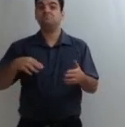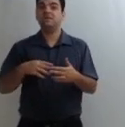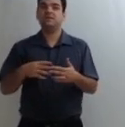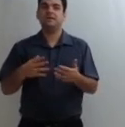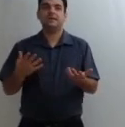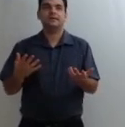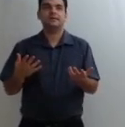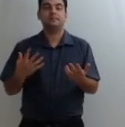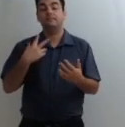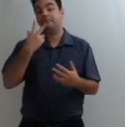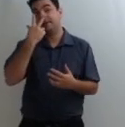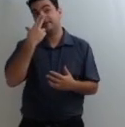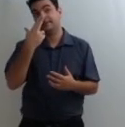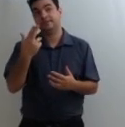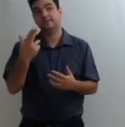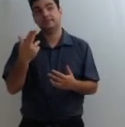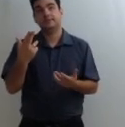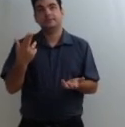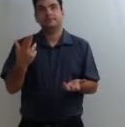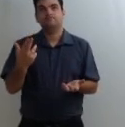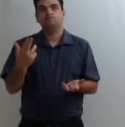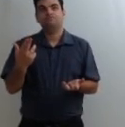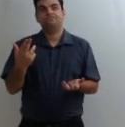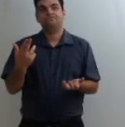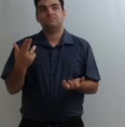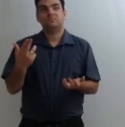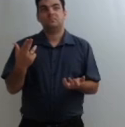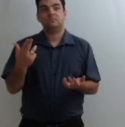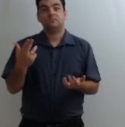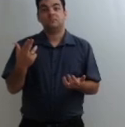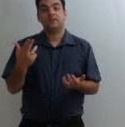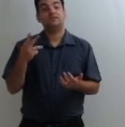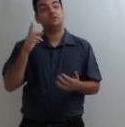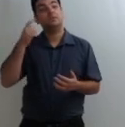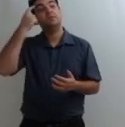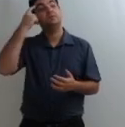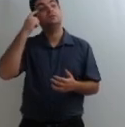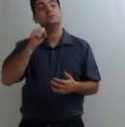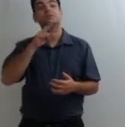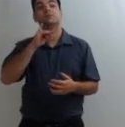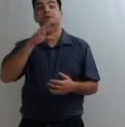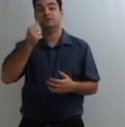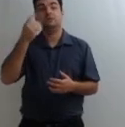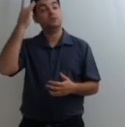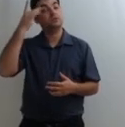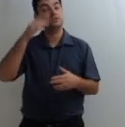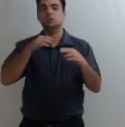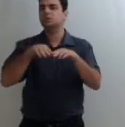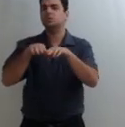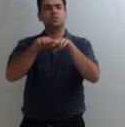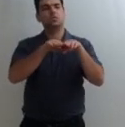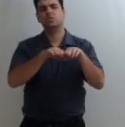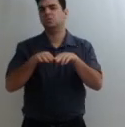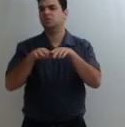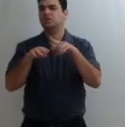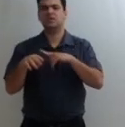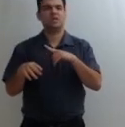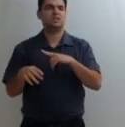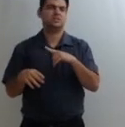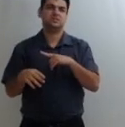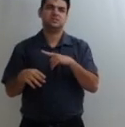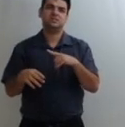me parece, eu não estou vendo, com o máximo respeito, ministro Sebastião, não estou vendo divergência. Eu acho que, na verdade, poderia